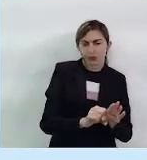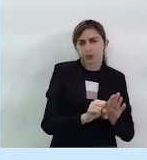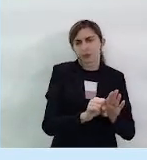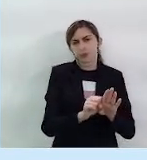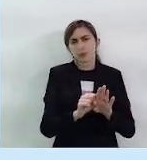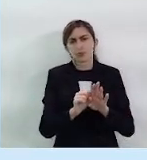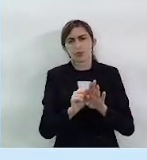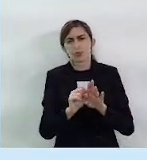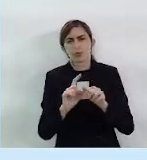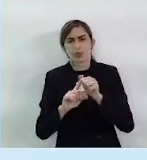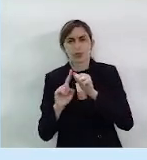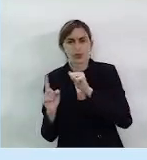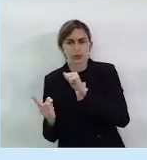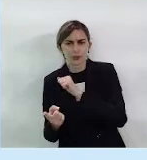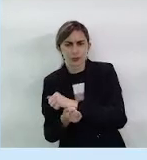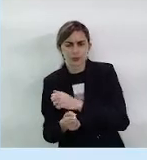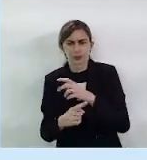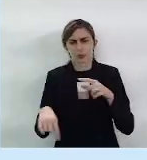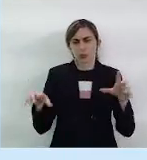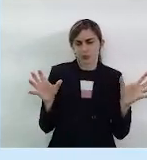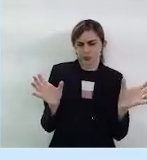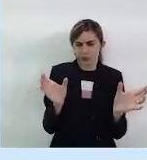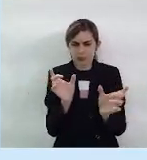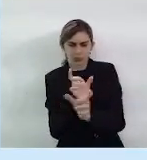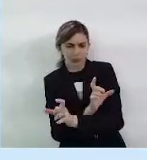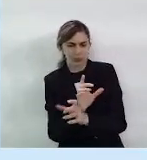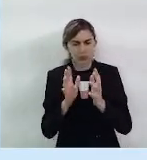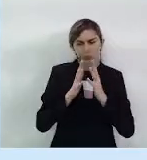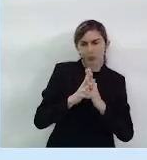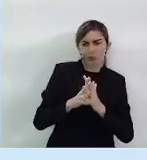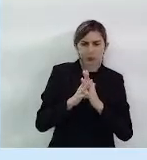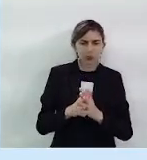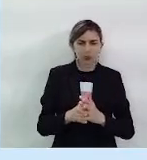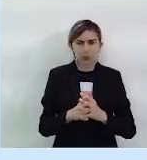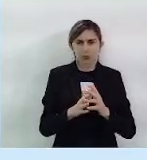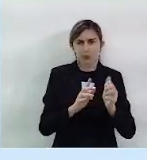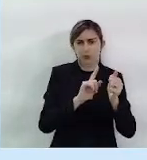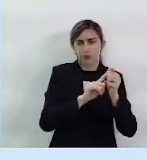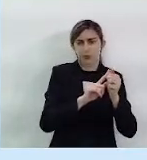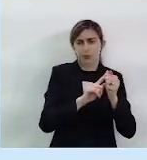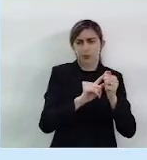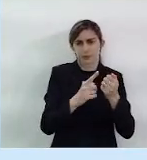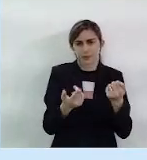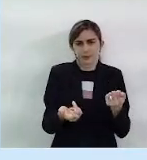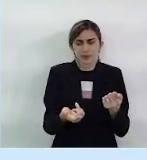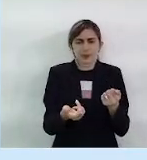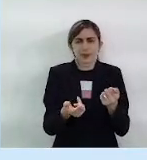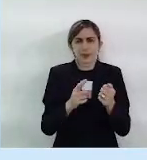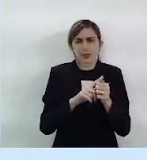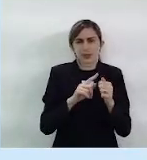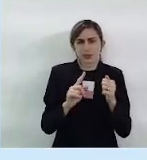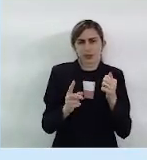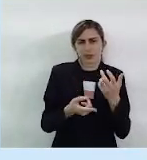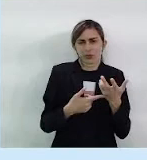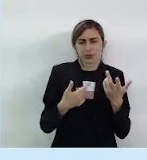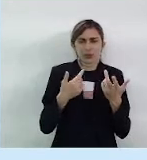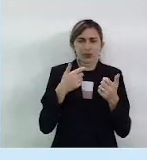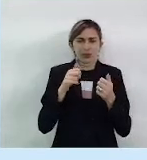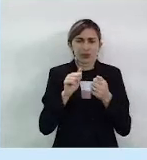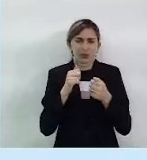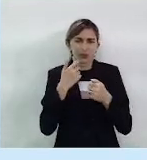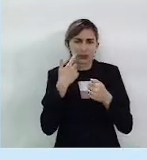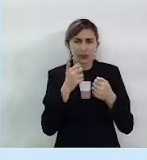né? Eu vou causar uma confusão se eu colocar o adjetivo após o verbo. Mas ainda